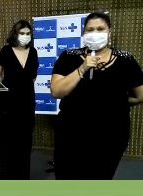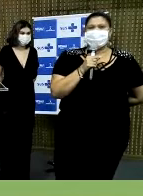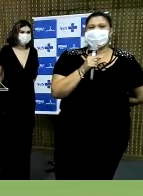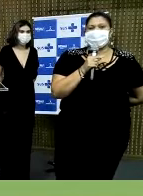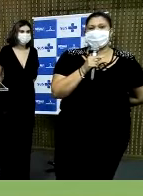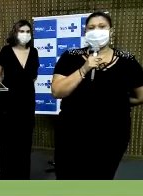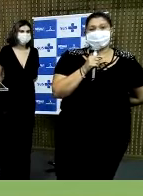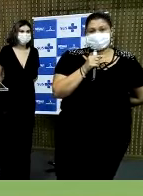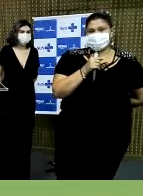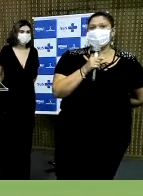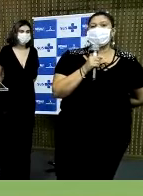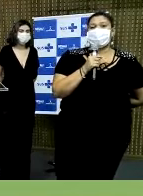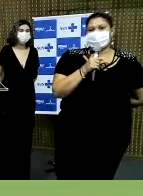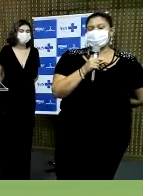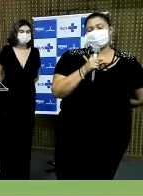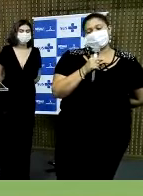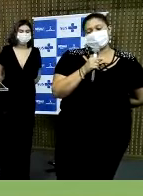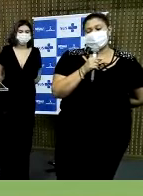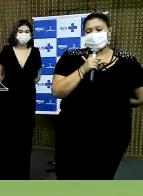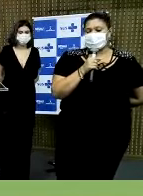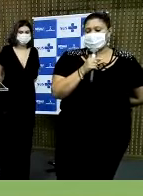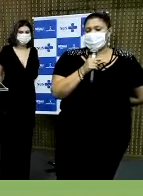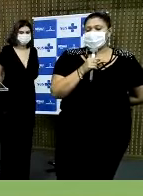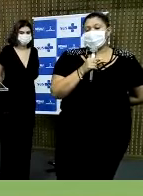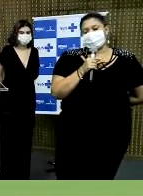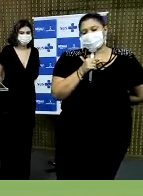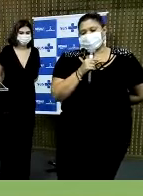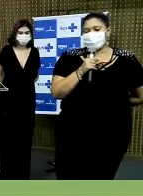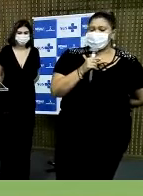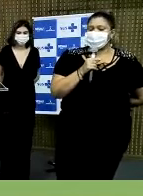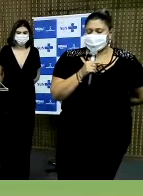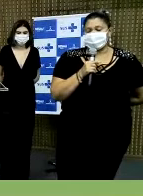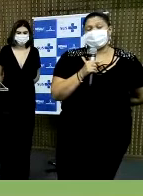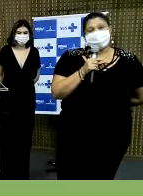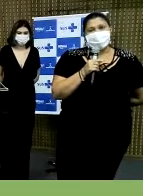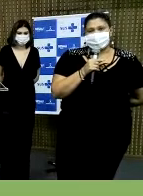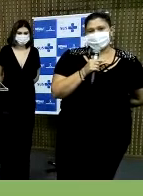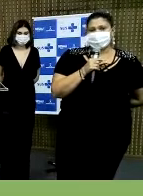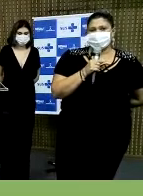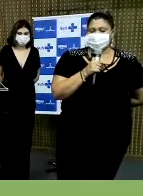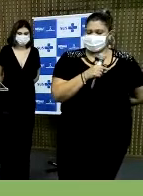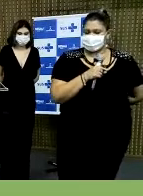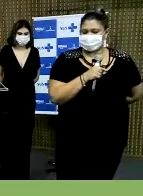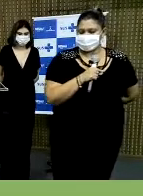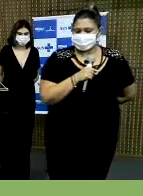casa, né? Nas visitas domiciliares com as enfermeiras. Então, por isso que teve um pouco menos na unidade.